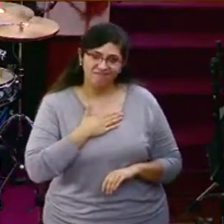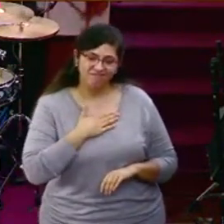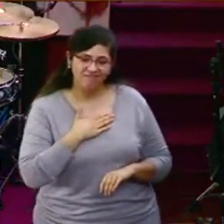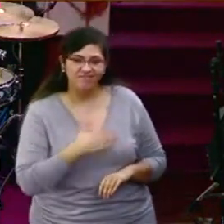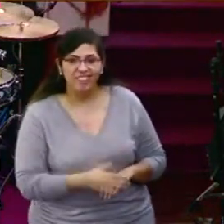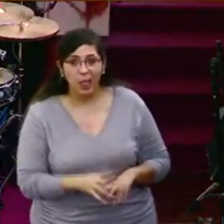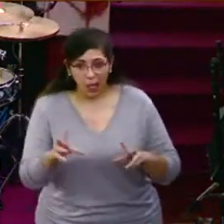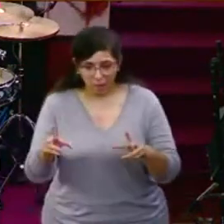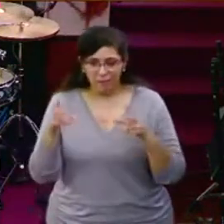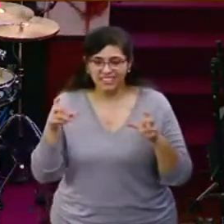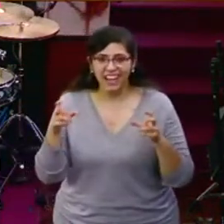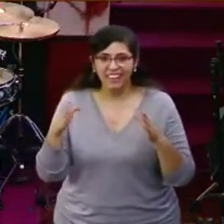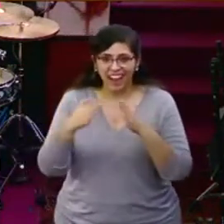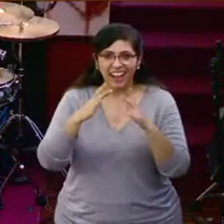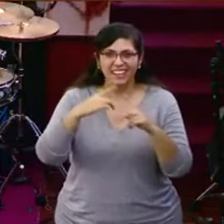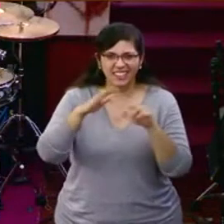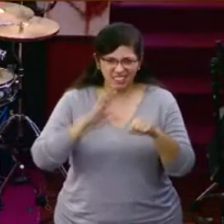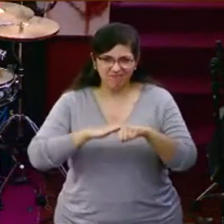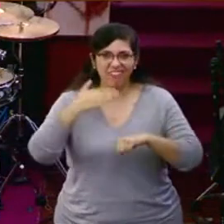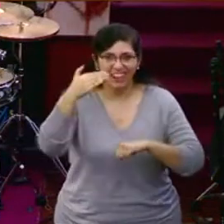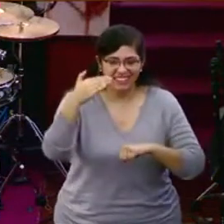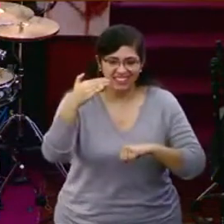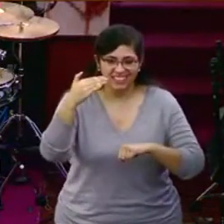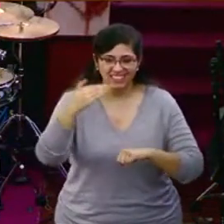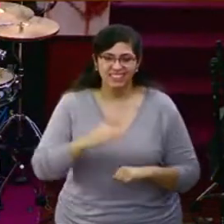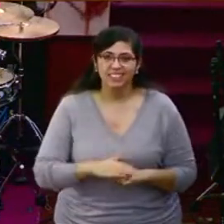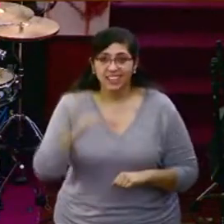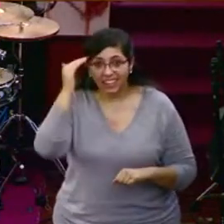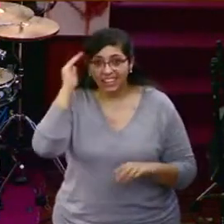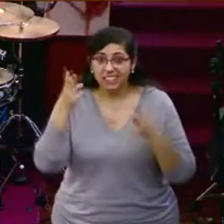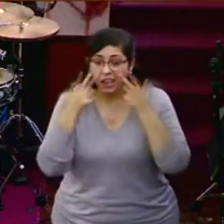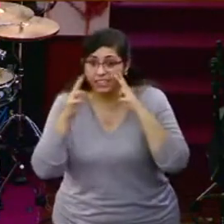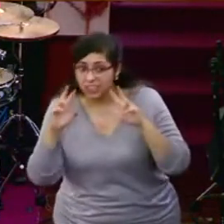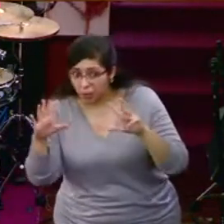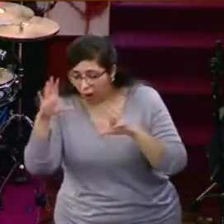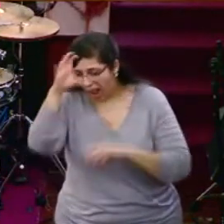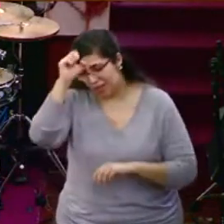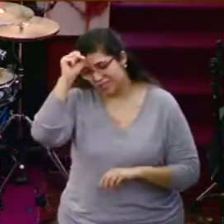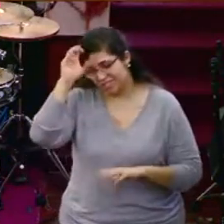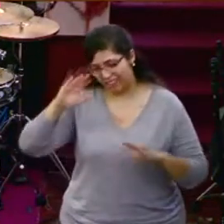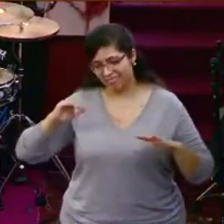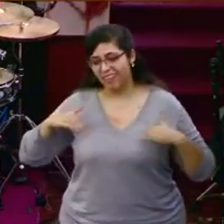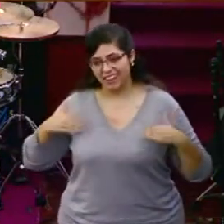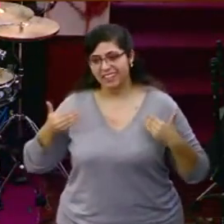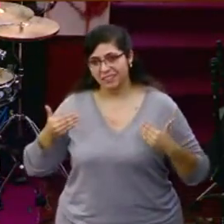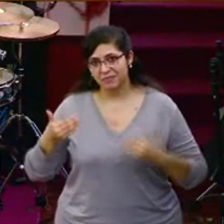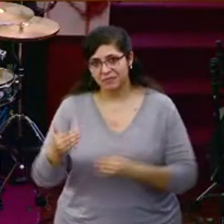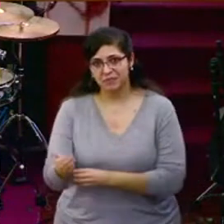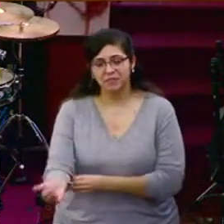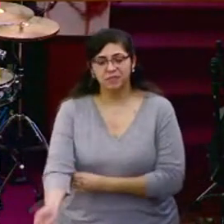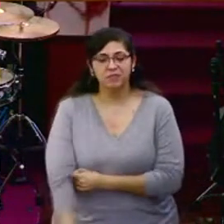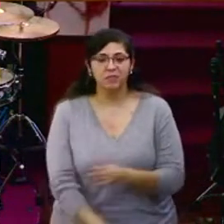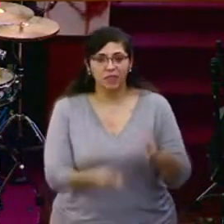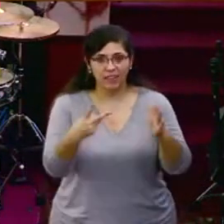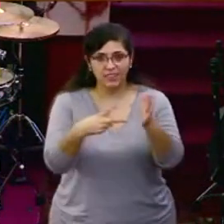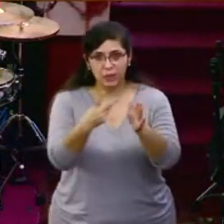e por causa disso ele dá esse testemunho o testemunho do aprendizado sobre o contentamento depois vem uma